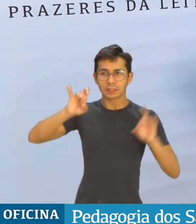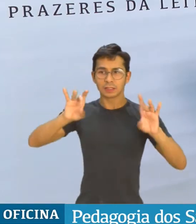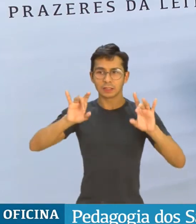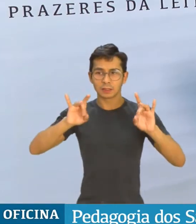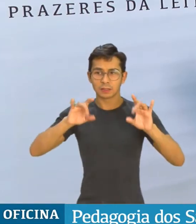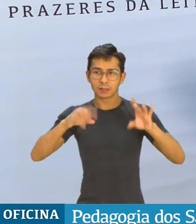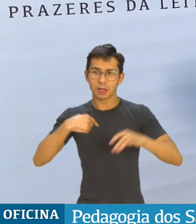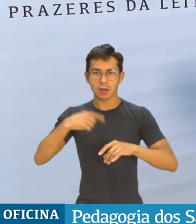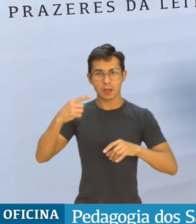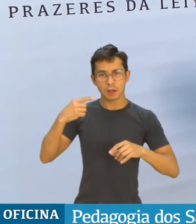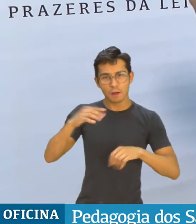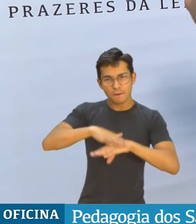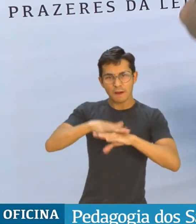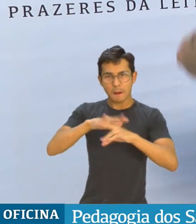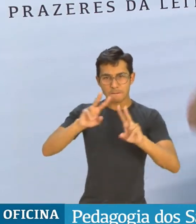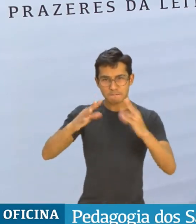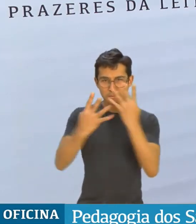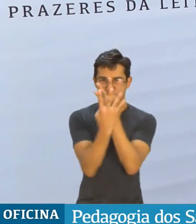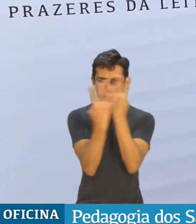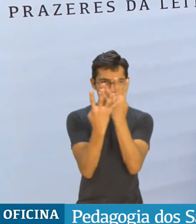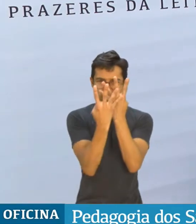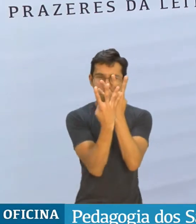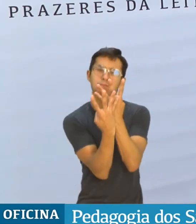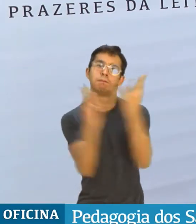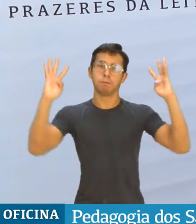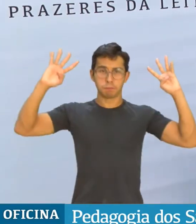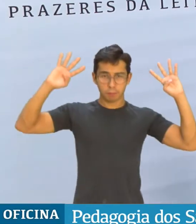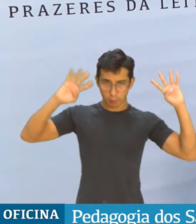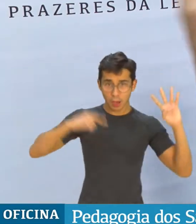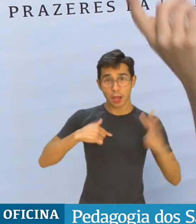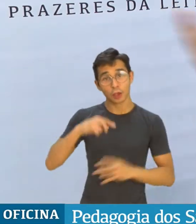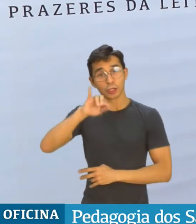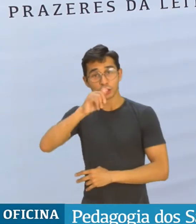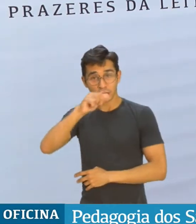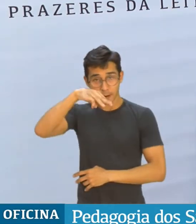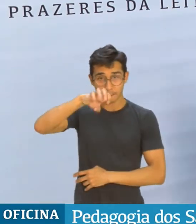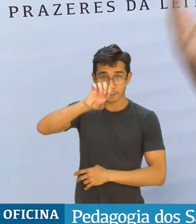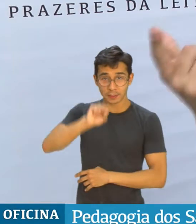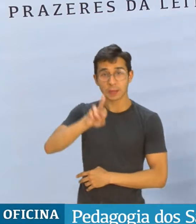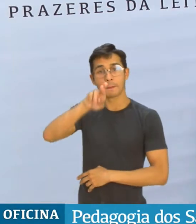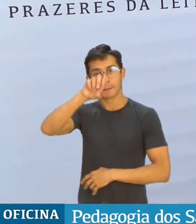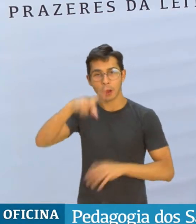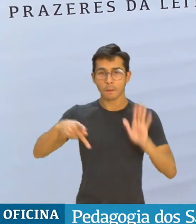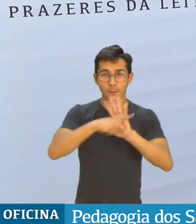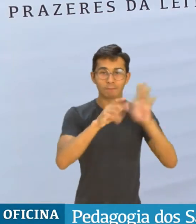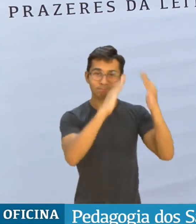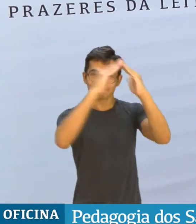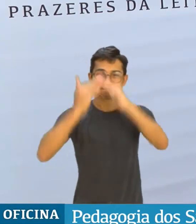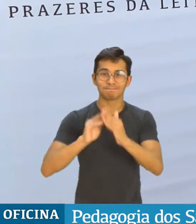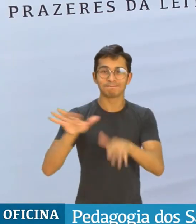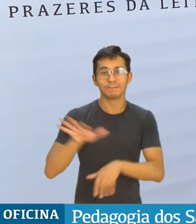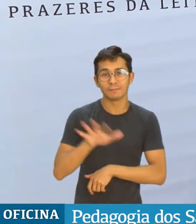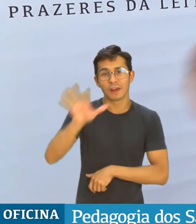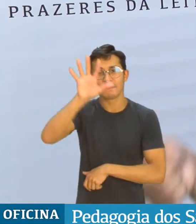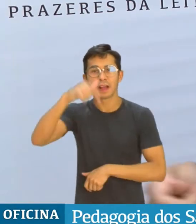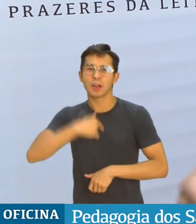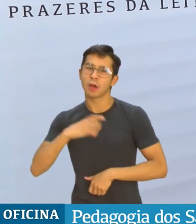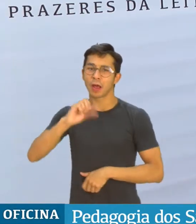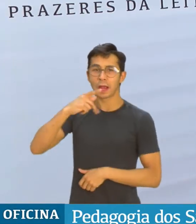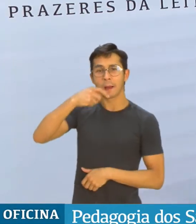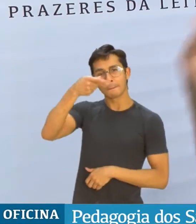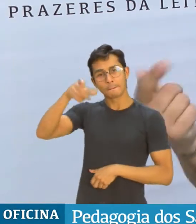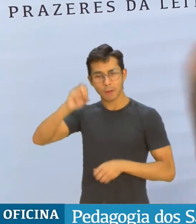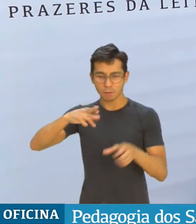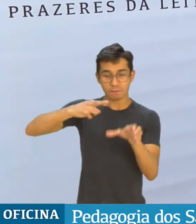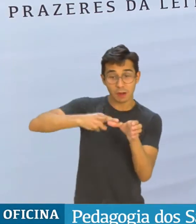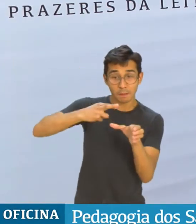Bujamal, destruindo as celas. Sou James Brown, Berin Brown, Nino Brown, Mano Brown, somos da favela. Sou Kingston, sou Capão, sou Marrom, sou